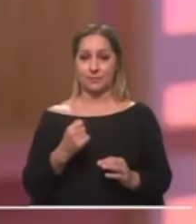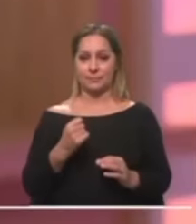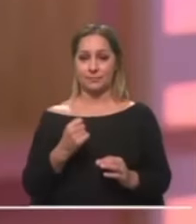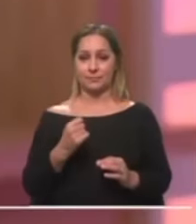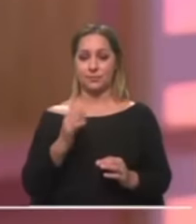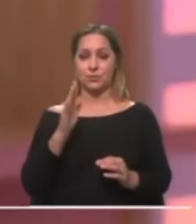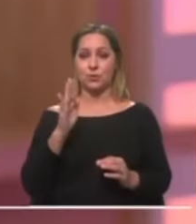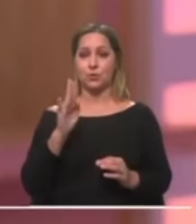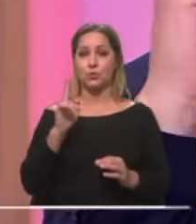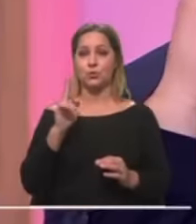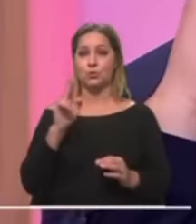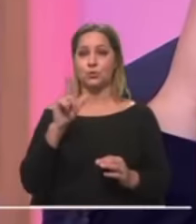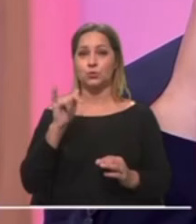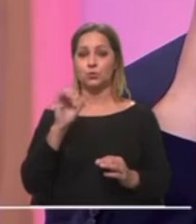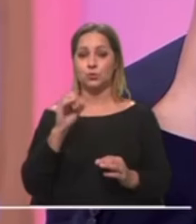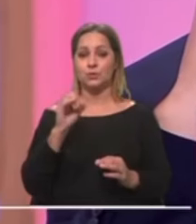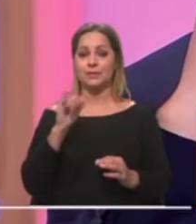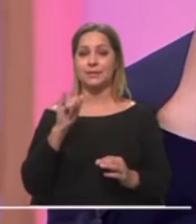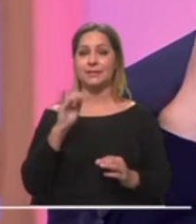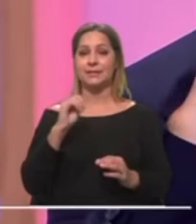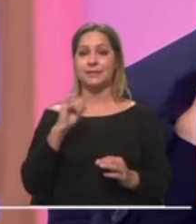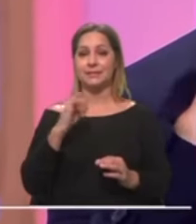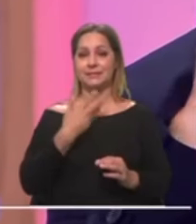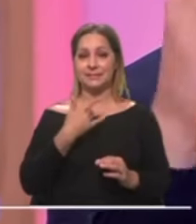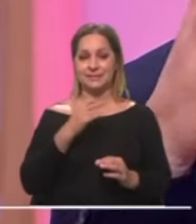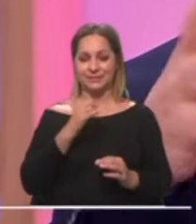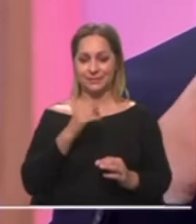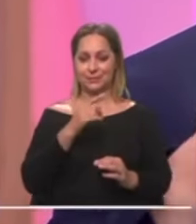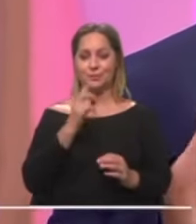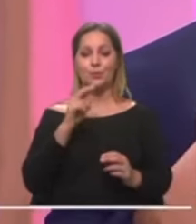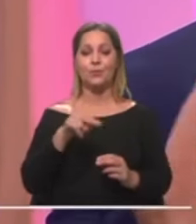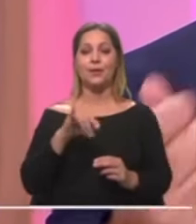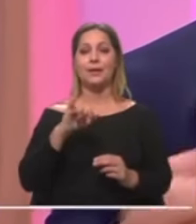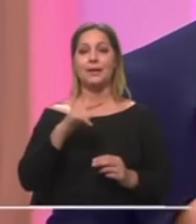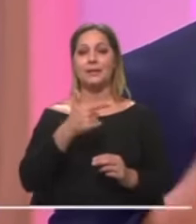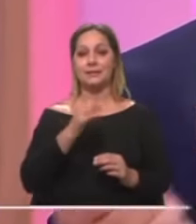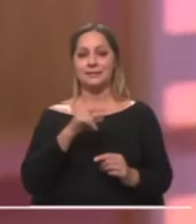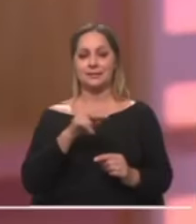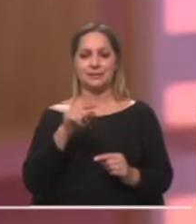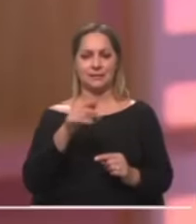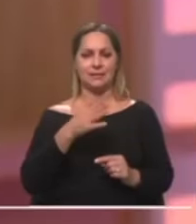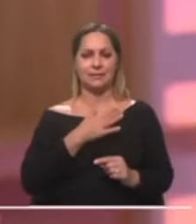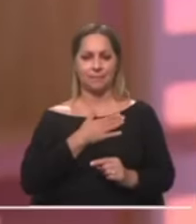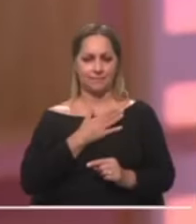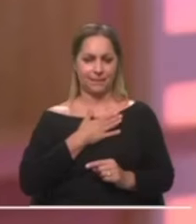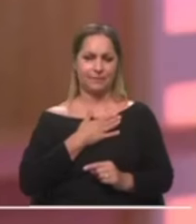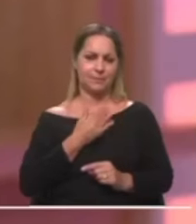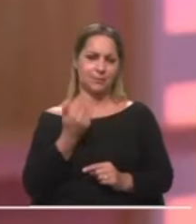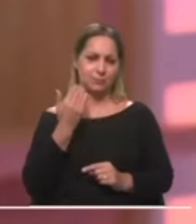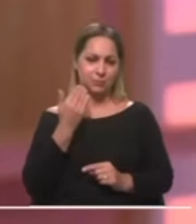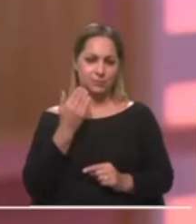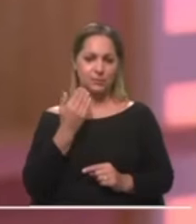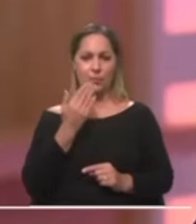foi um Julio zider de Nilton e é o Júlio César O o homem e foi realmente brutal além dos ensinamentos que ele depois dava-me dicas emalco e não sei quê Porque é